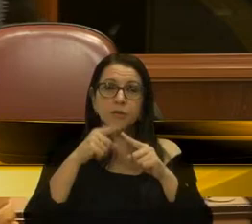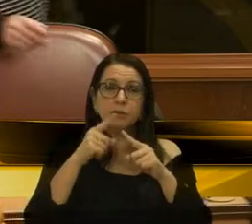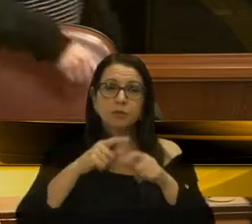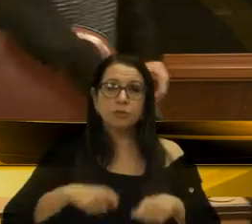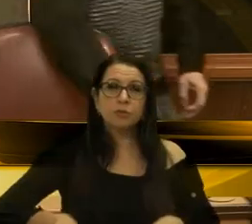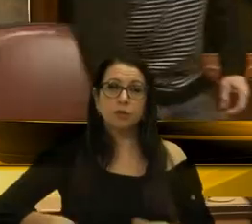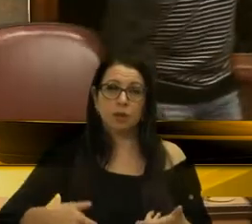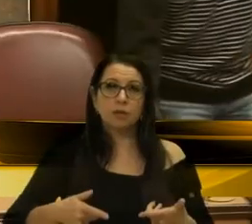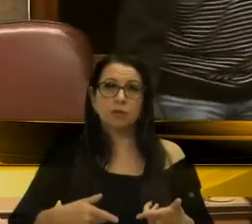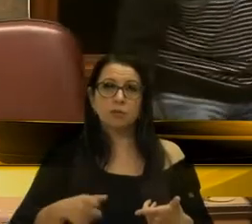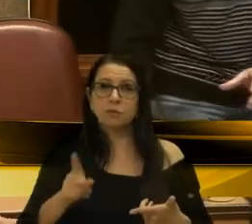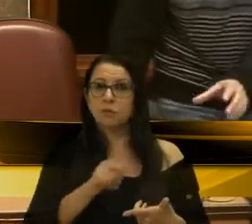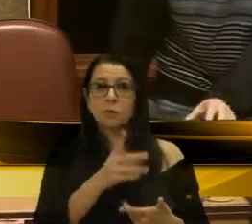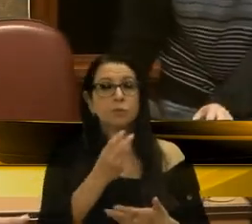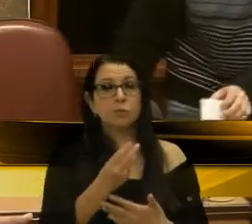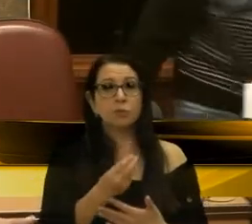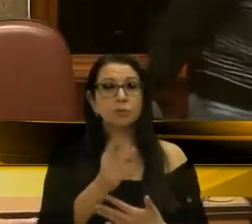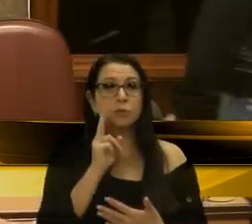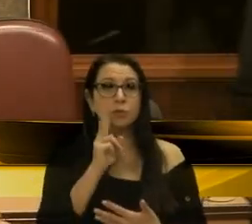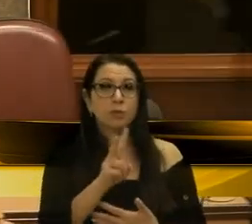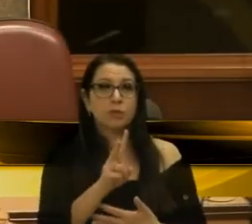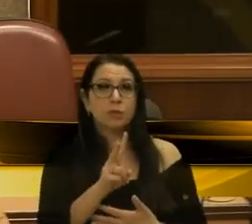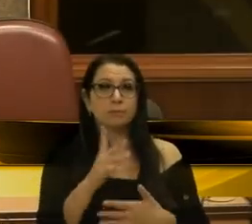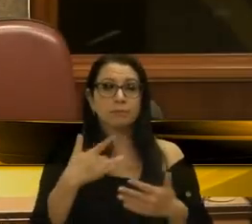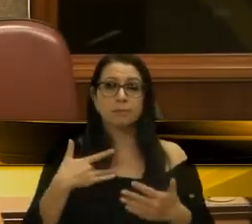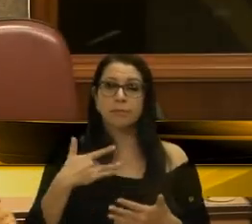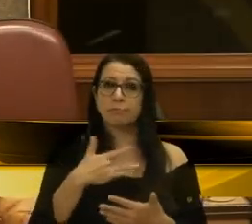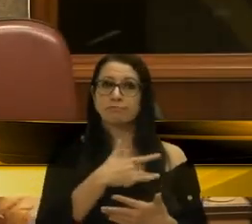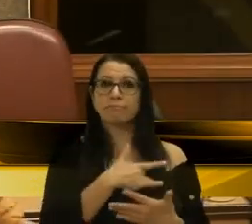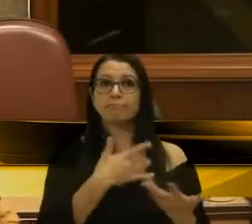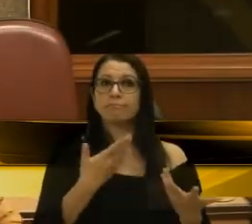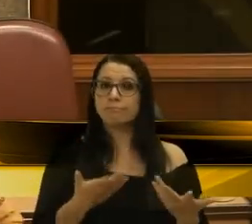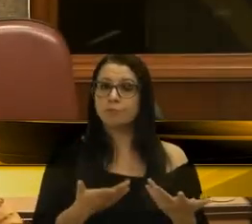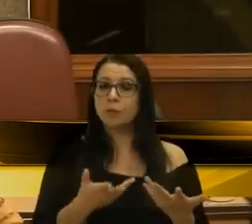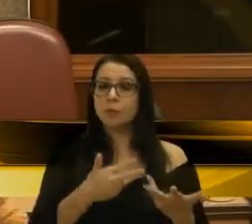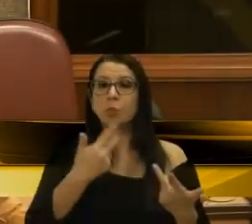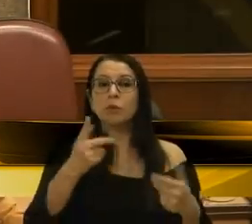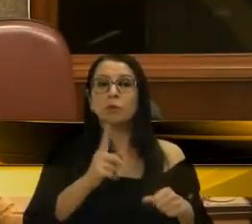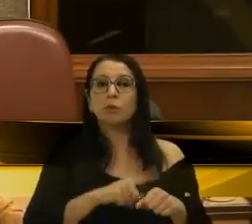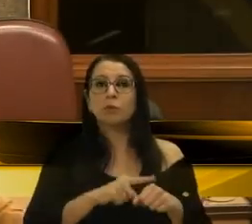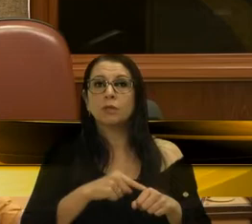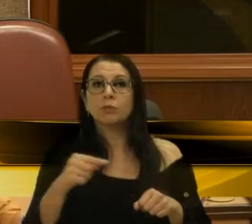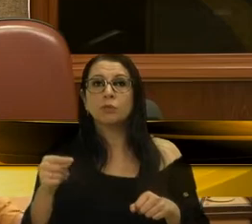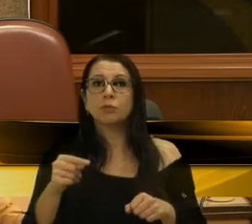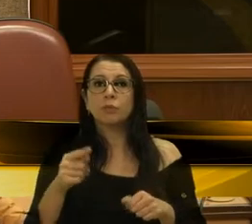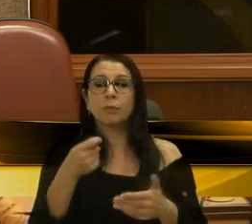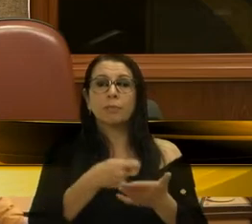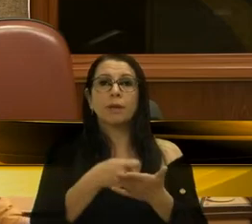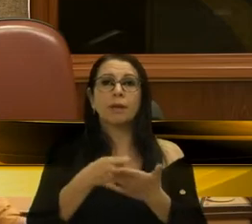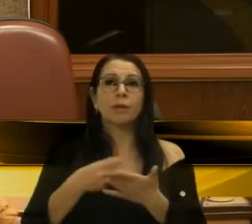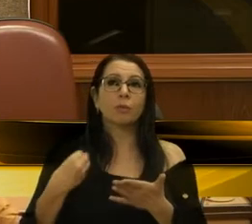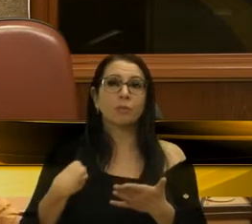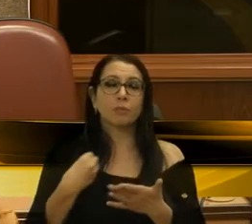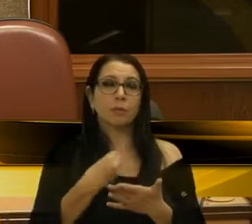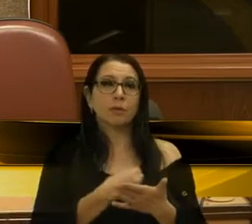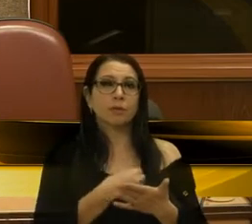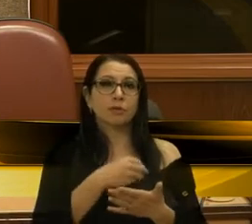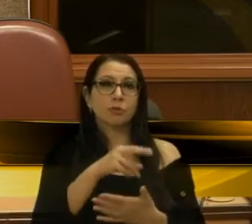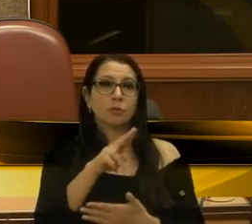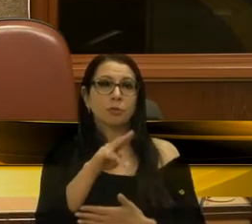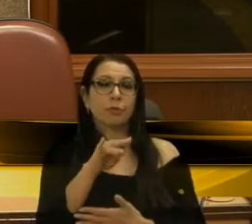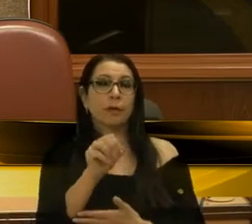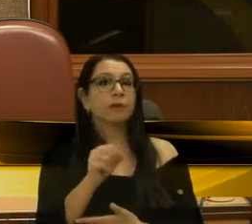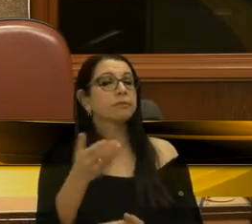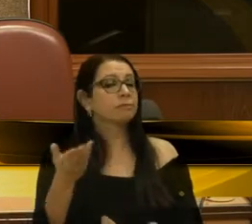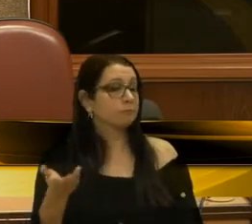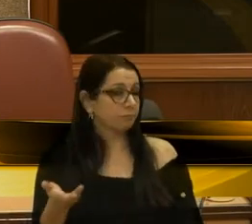gasto. Não é muito, mas se olhar para a saúde, quanto tempo daria para se pagar um médico aí num posto de saúde, né?